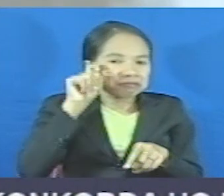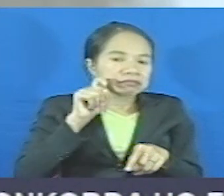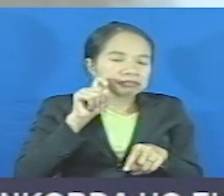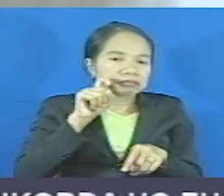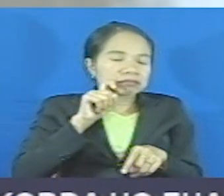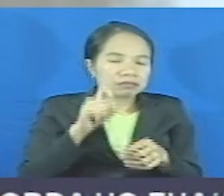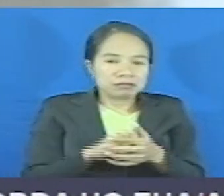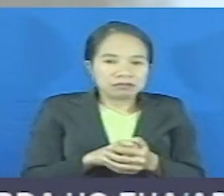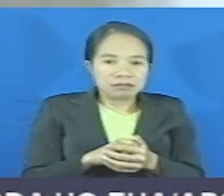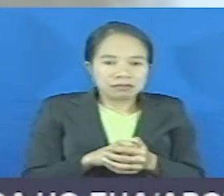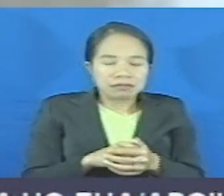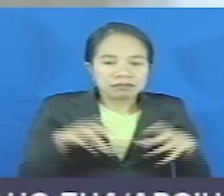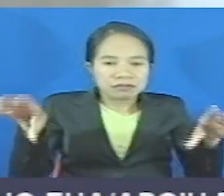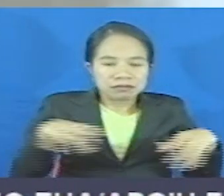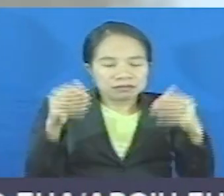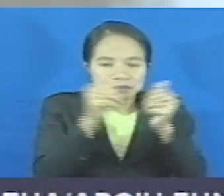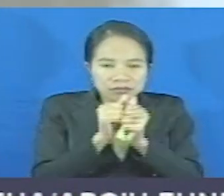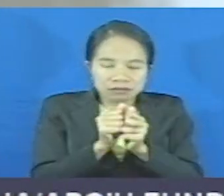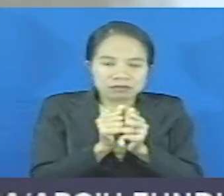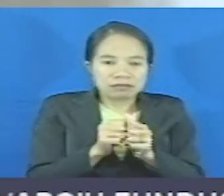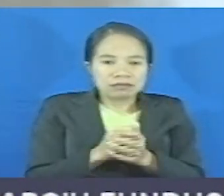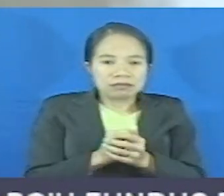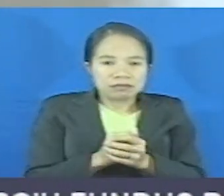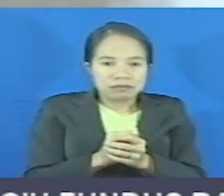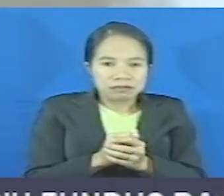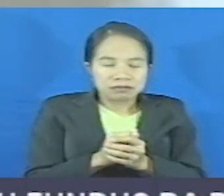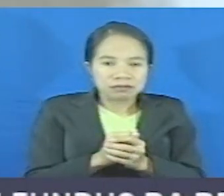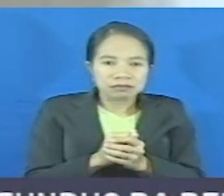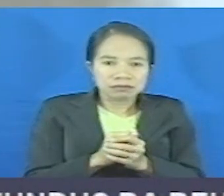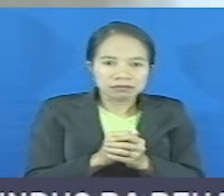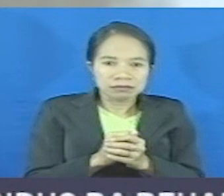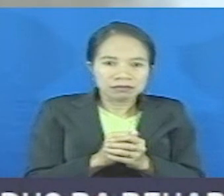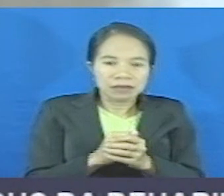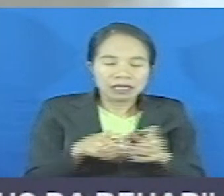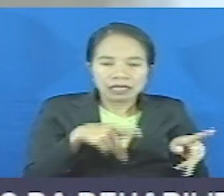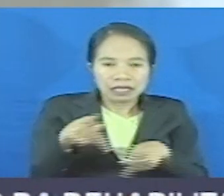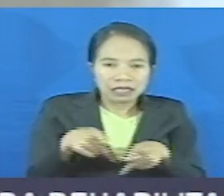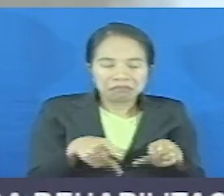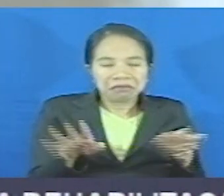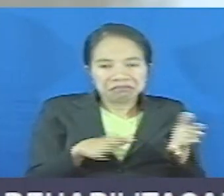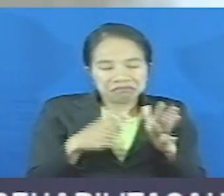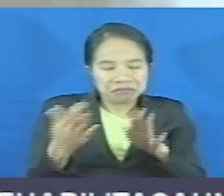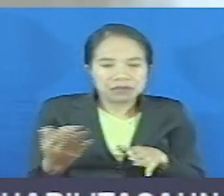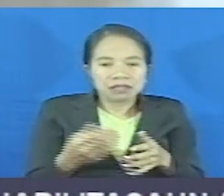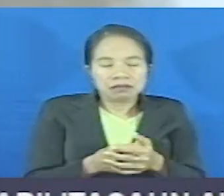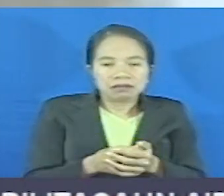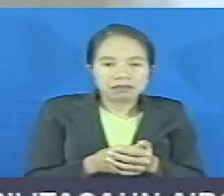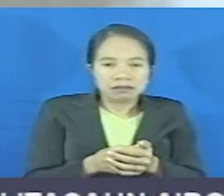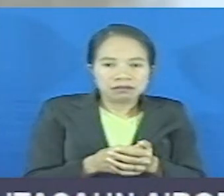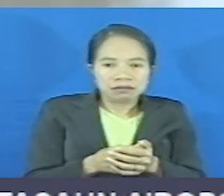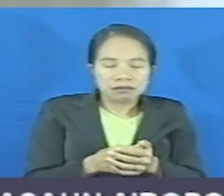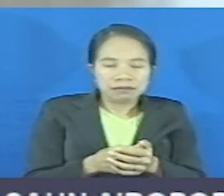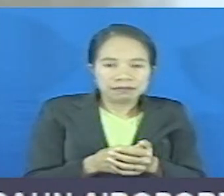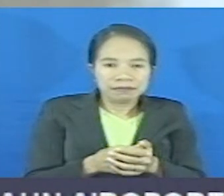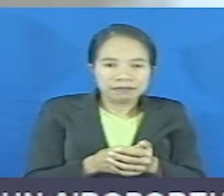lá, serviço muito que intervém, cara, é um pouquinho de mate, tiano.